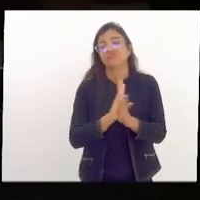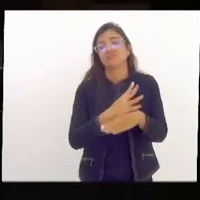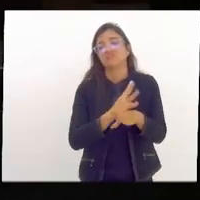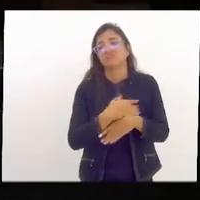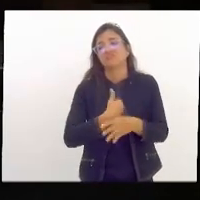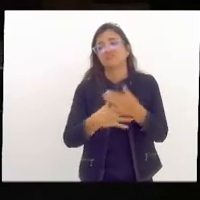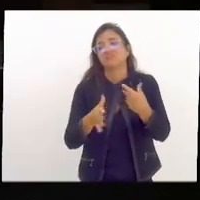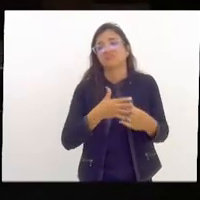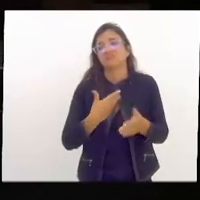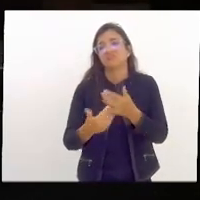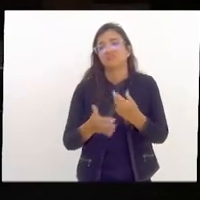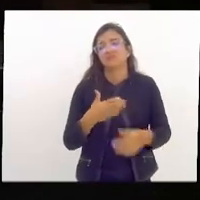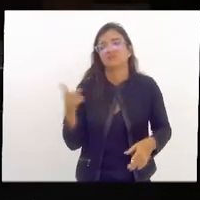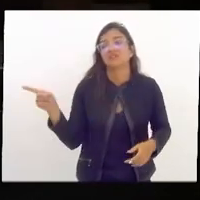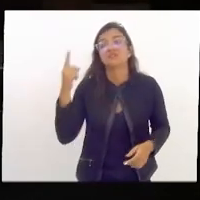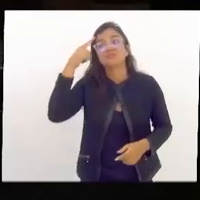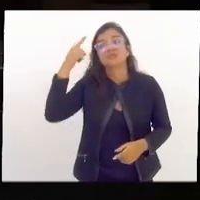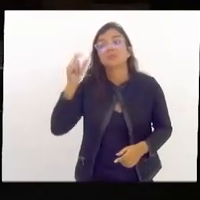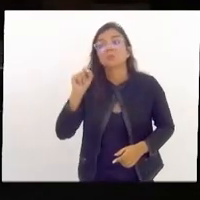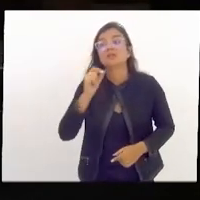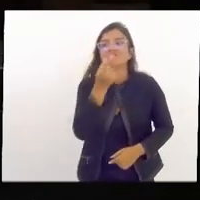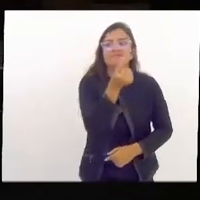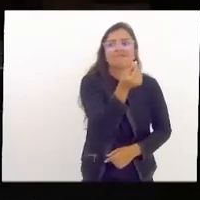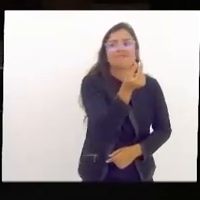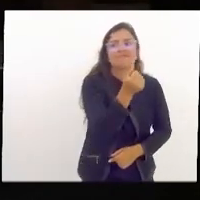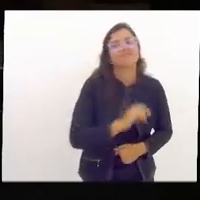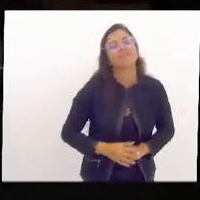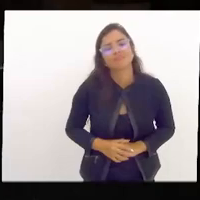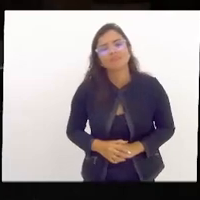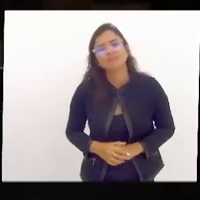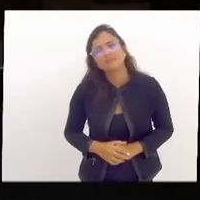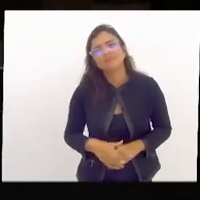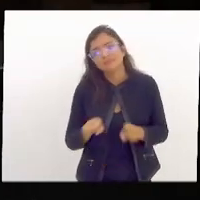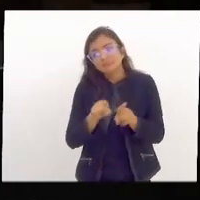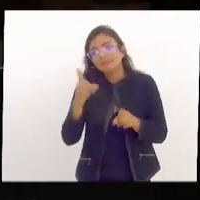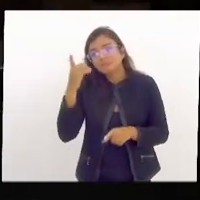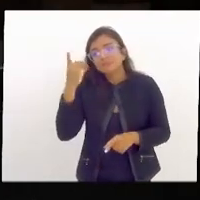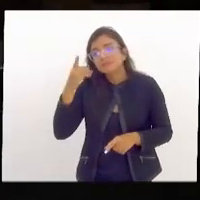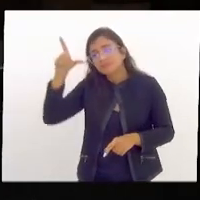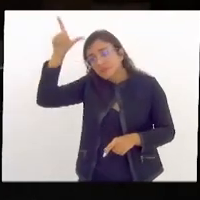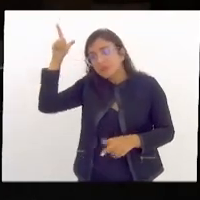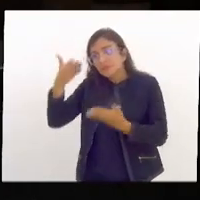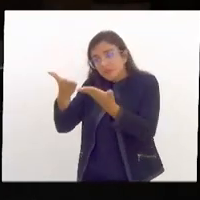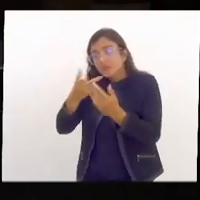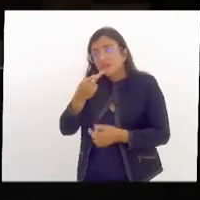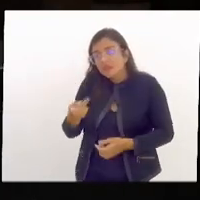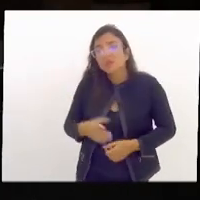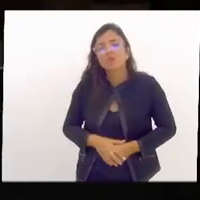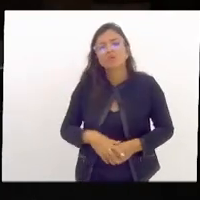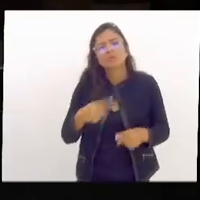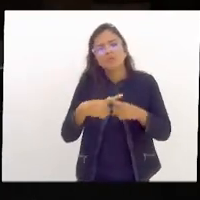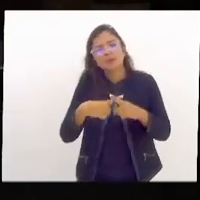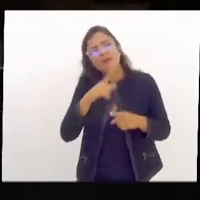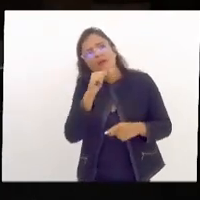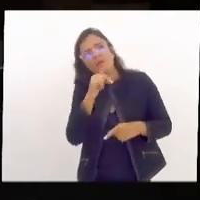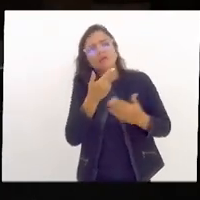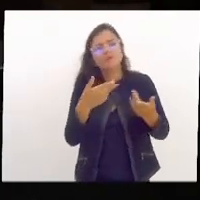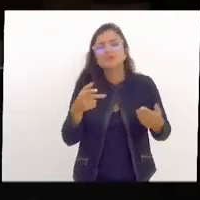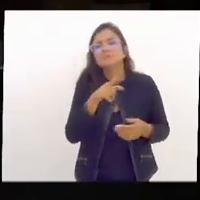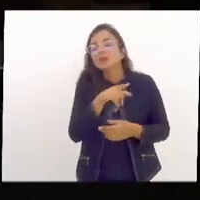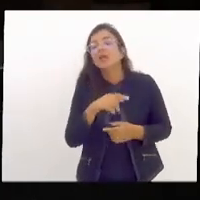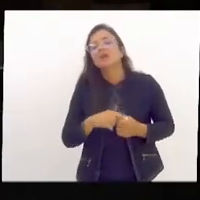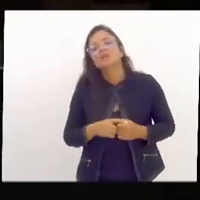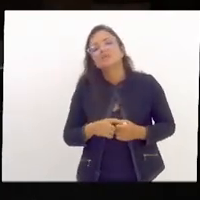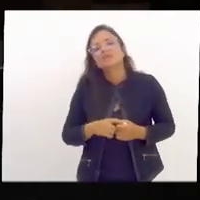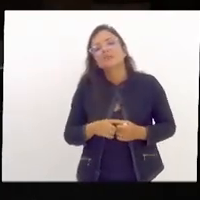não. Está preocupada visando o quê? Lucro. E, deputado Luiz Paulo, Vossa Excelência, deputado Luiz Paulo, falou sobre a questão da água comigo ainda agora. Sabe